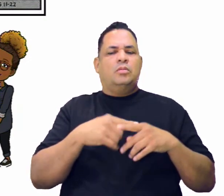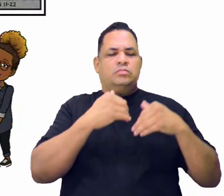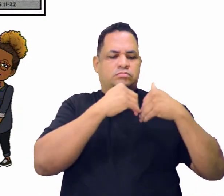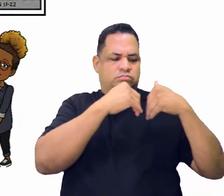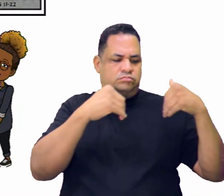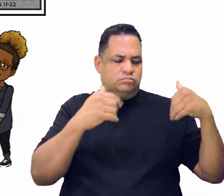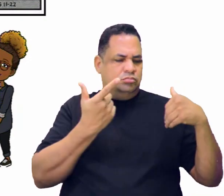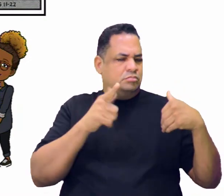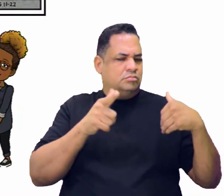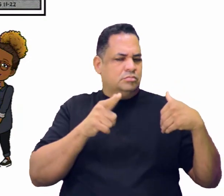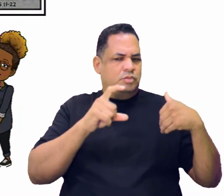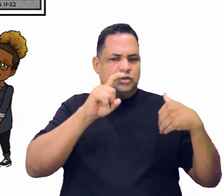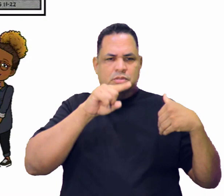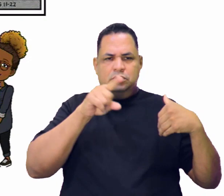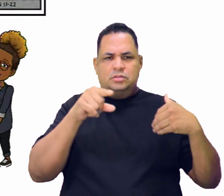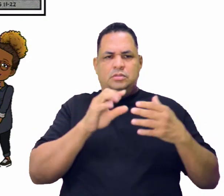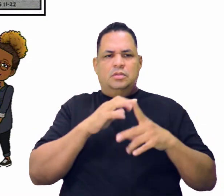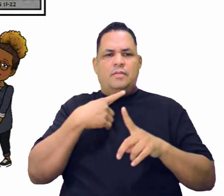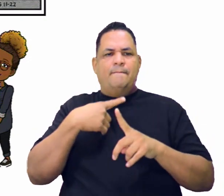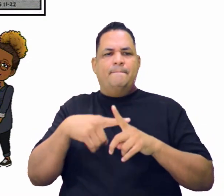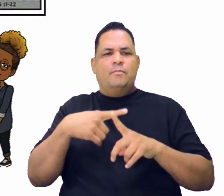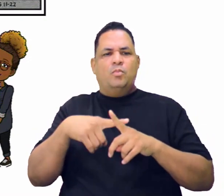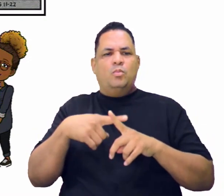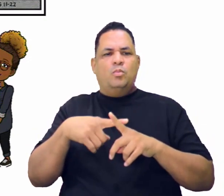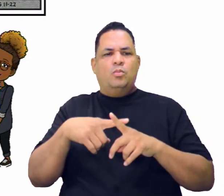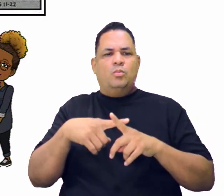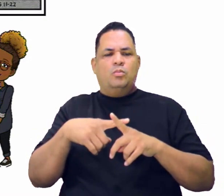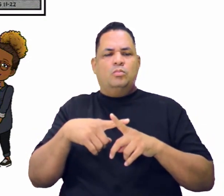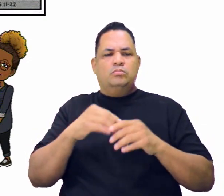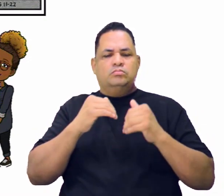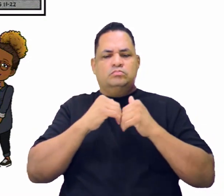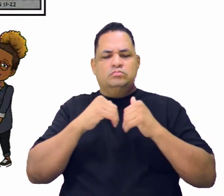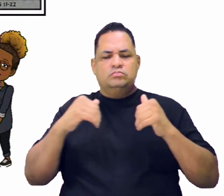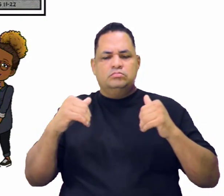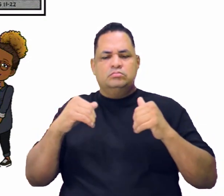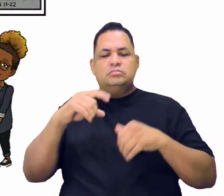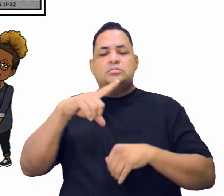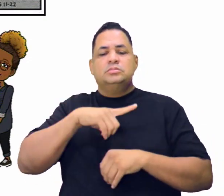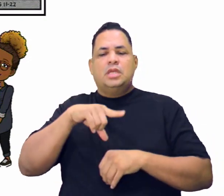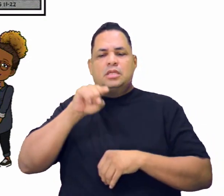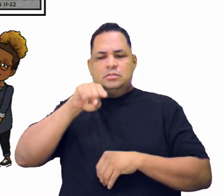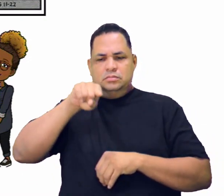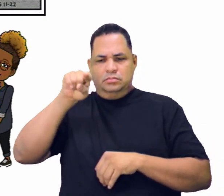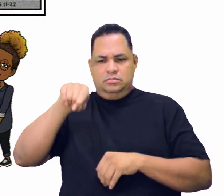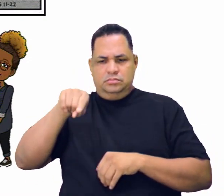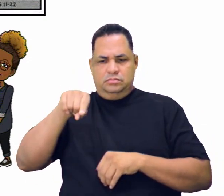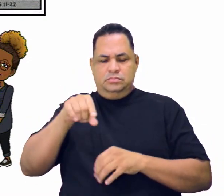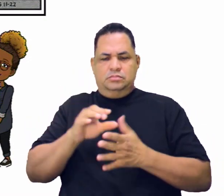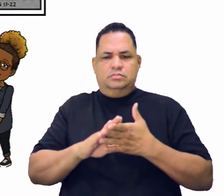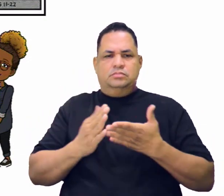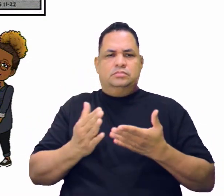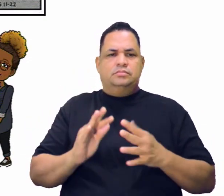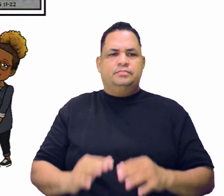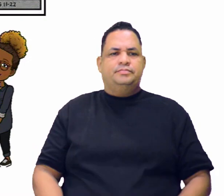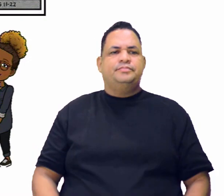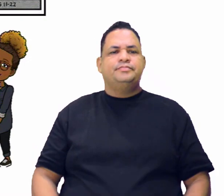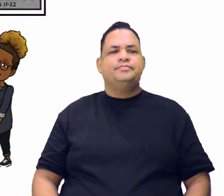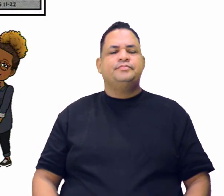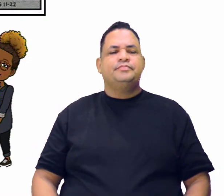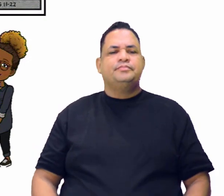separado e sem acento e por que separado com acento? O que nós temos aqui,